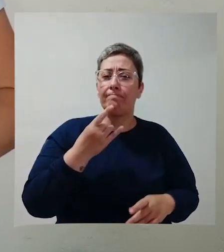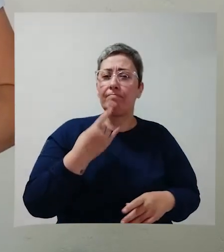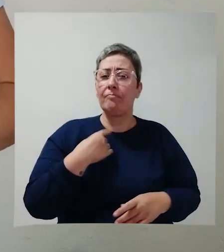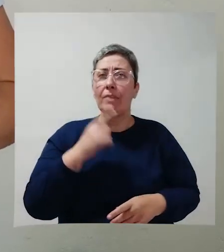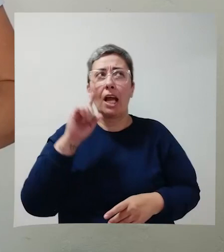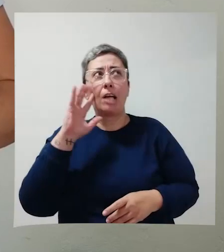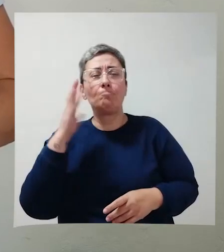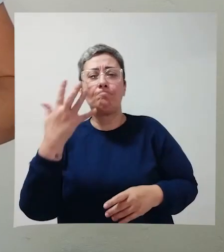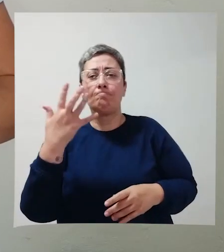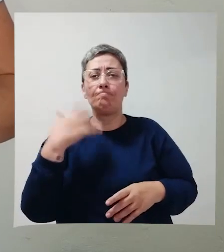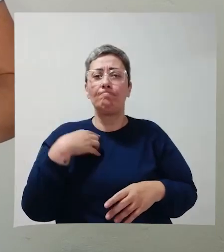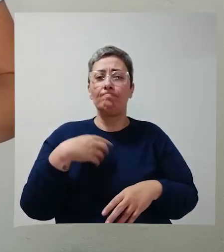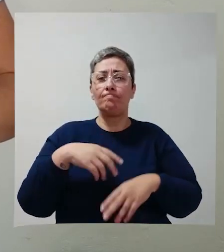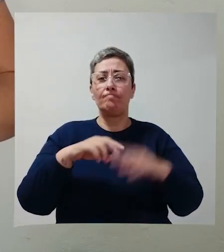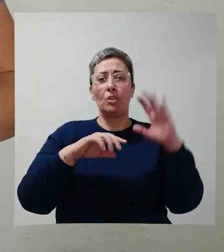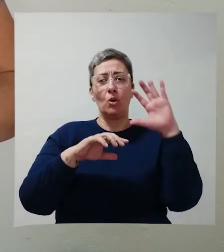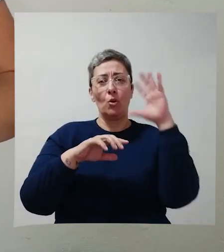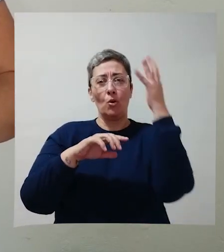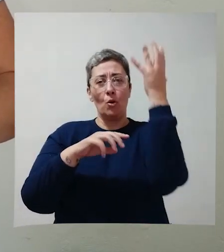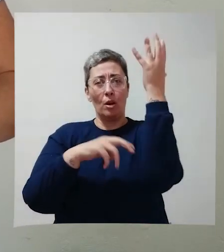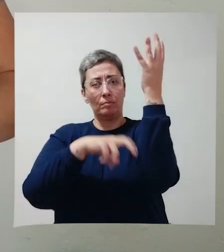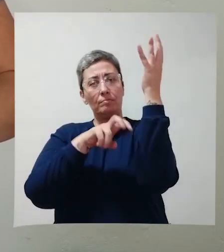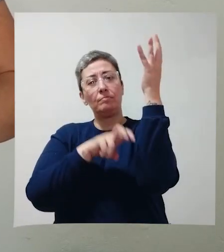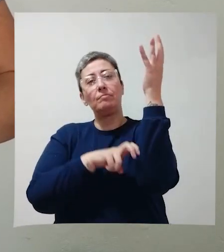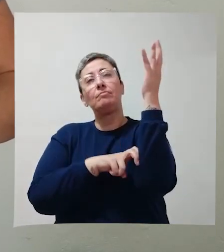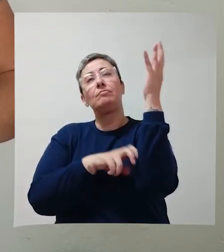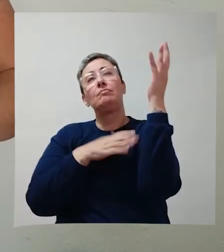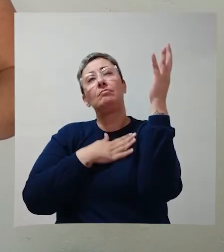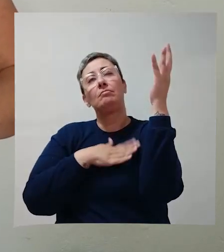resolveu repousar embaixo de um baobá.